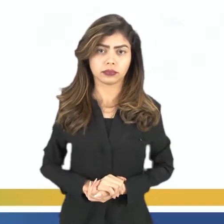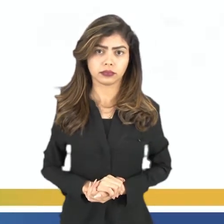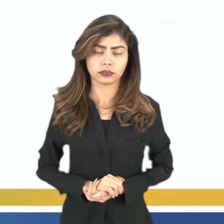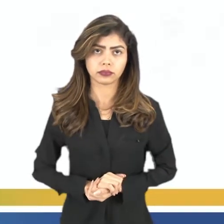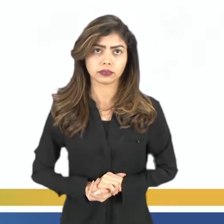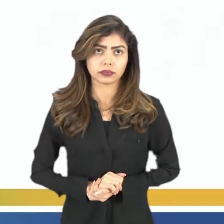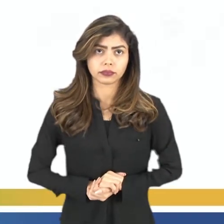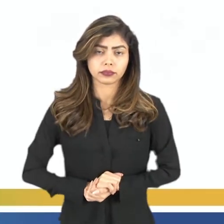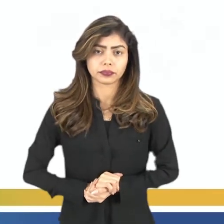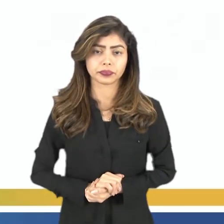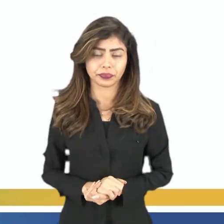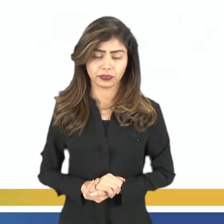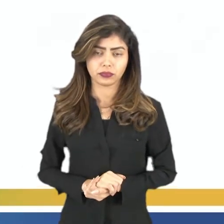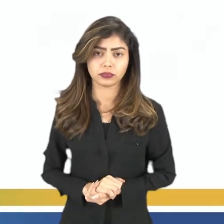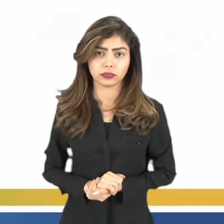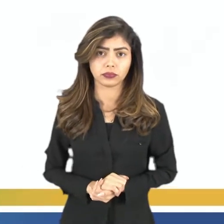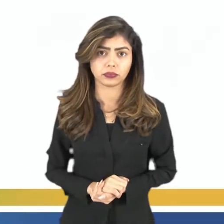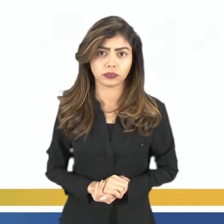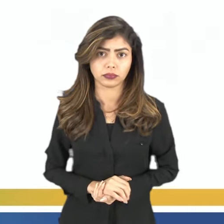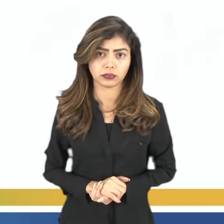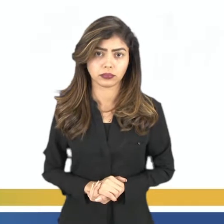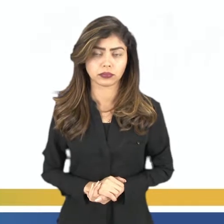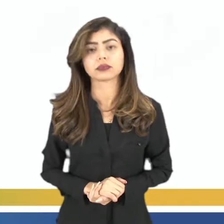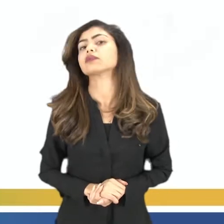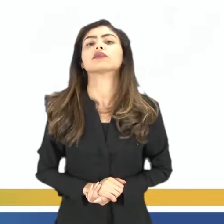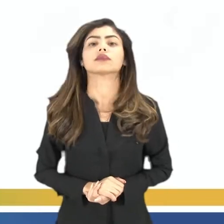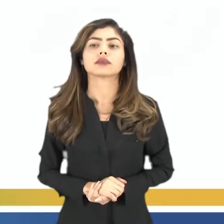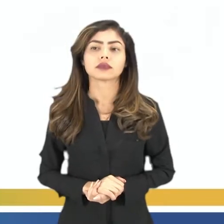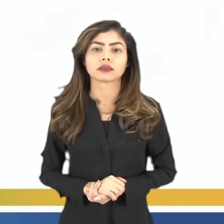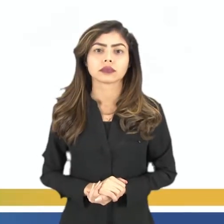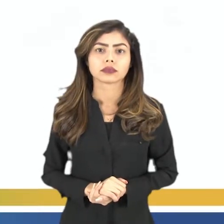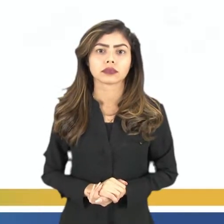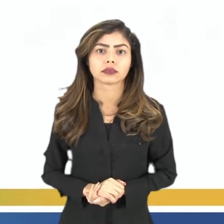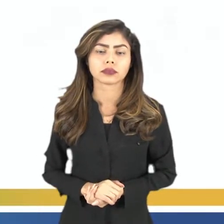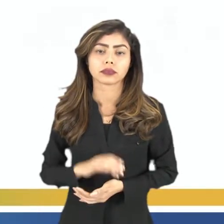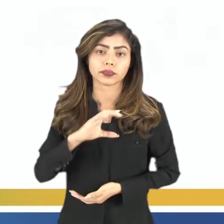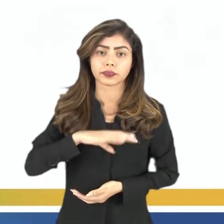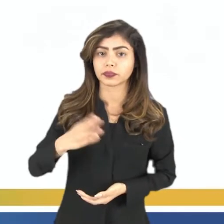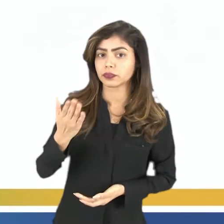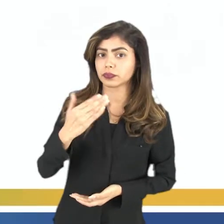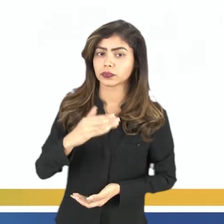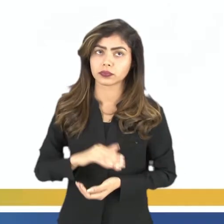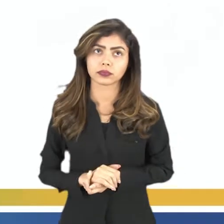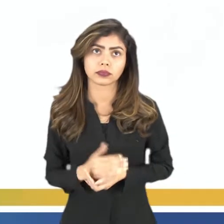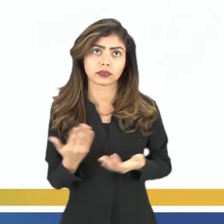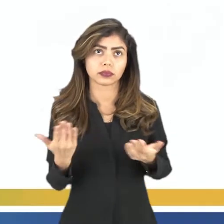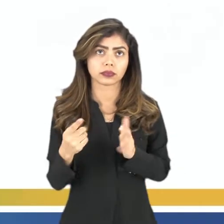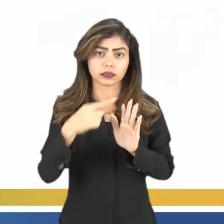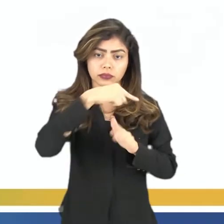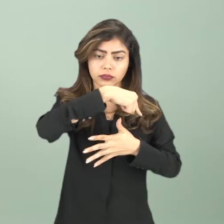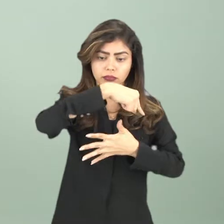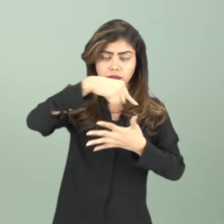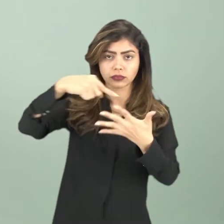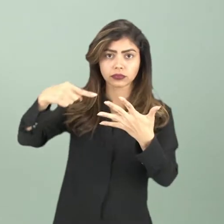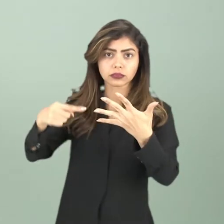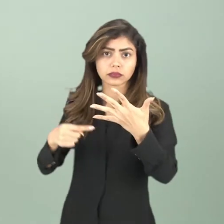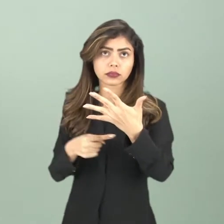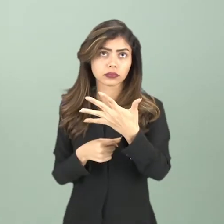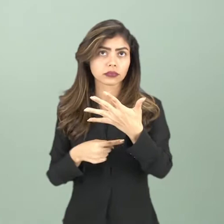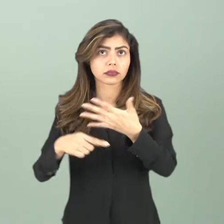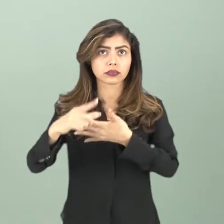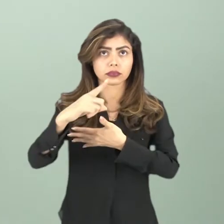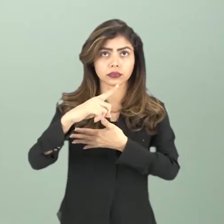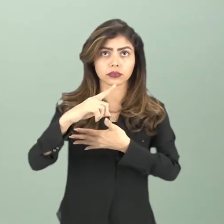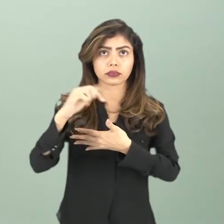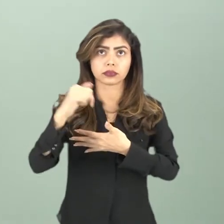completo sin la oração principal, ok? Vamos para o português? Então, nós temos os tipos de conjunções, que